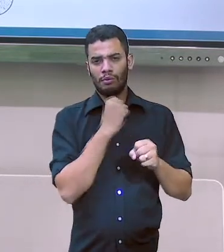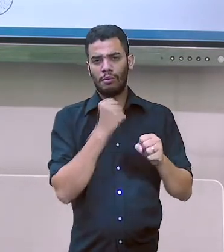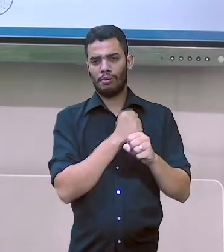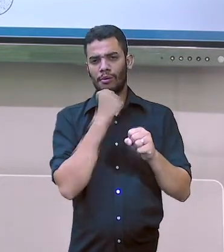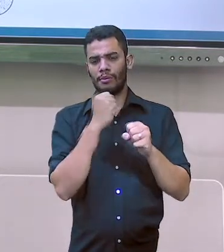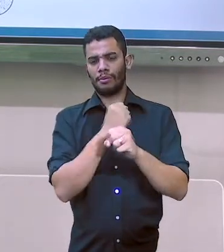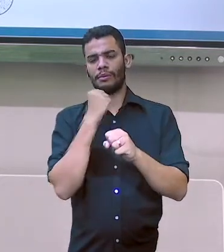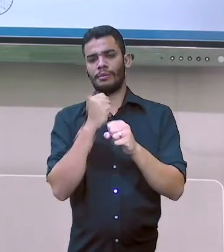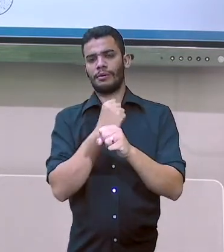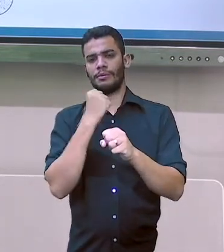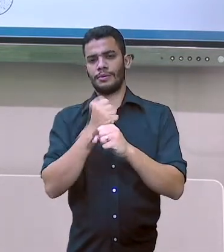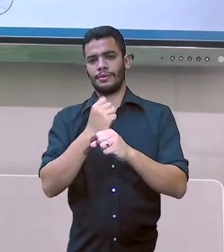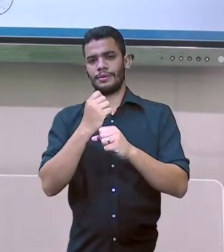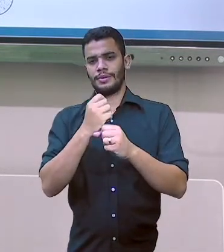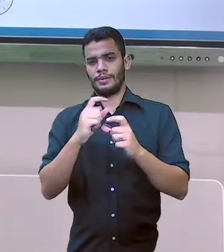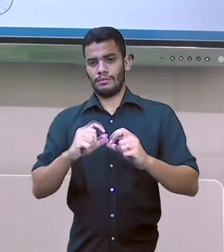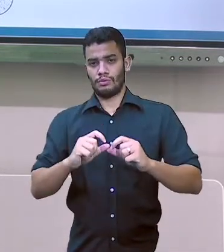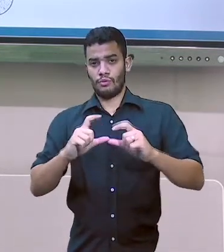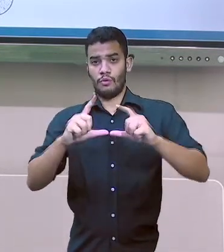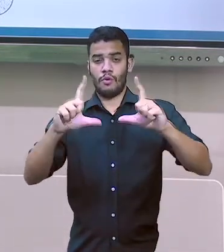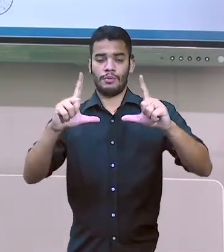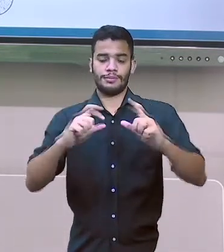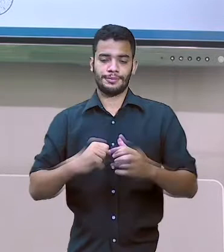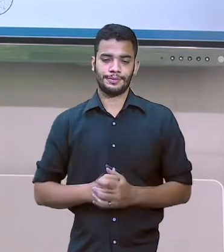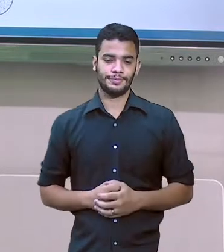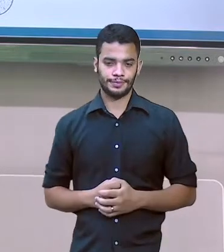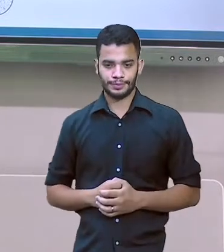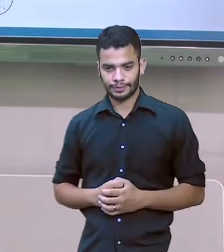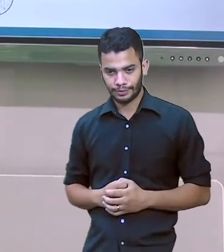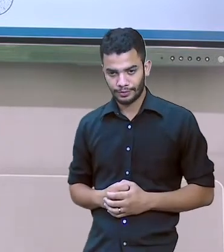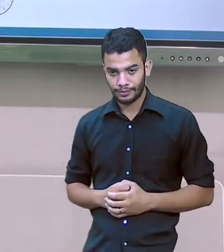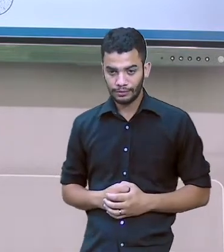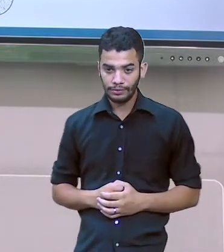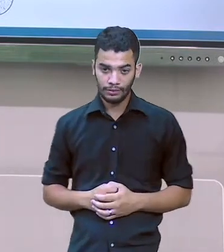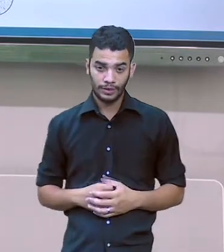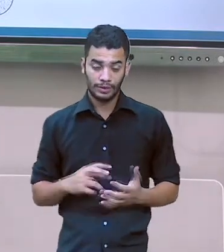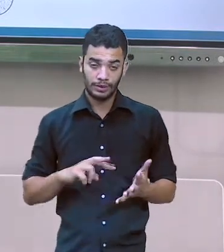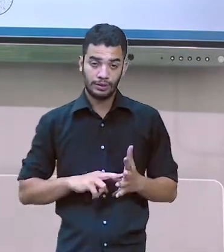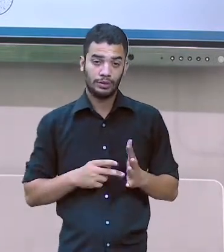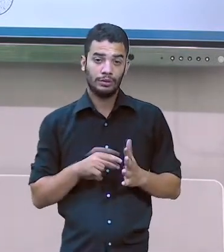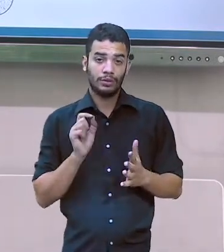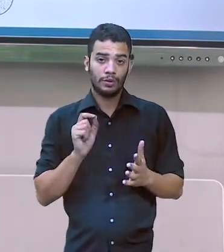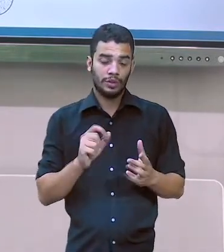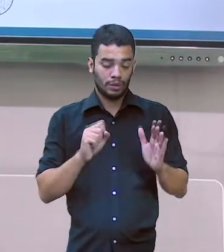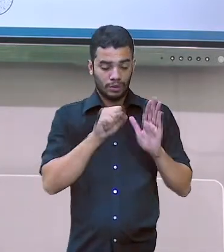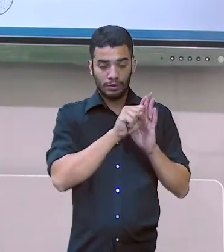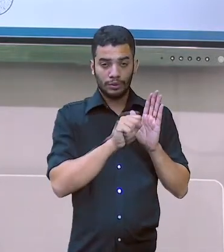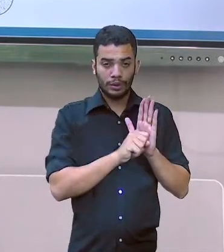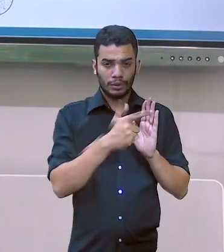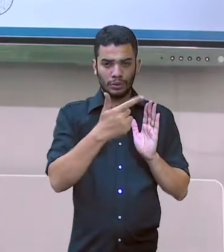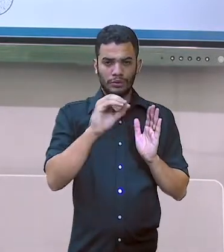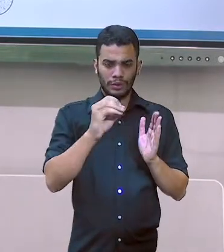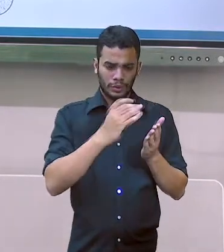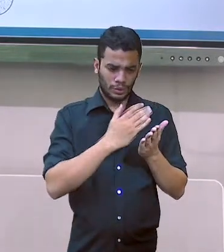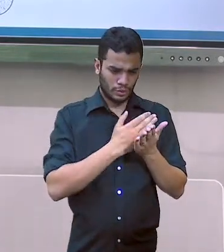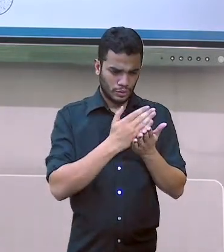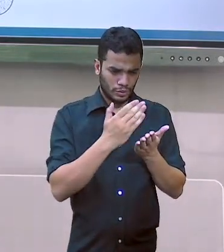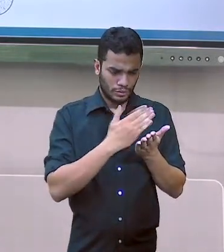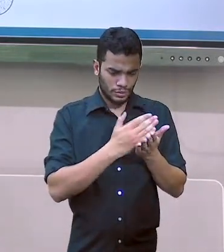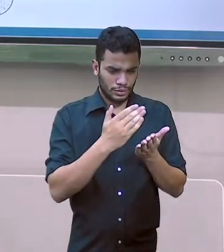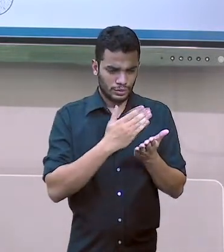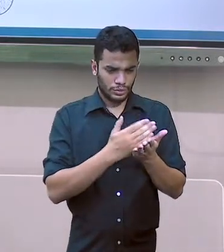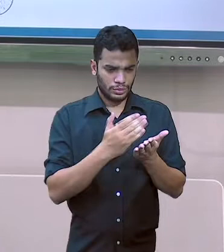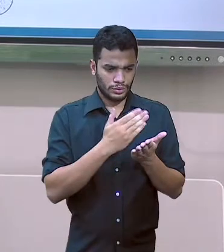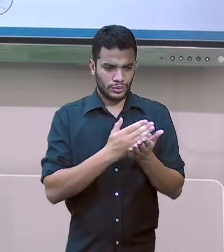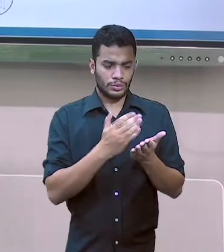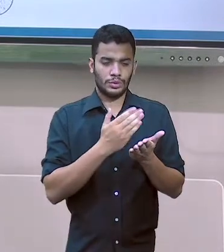Que ocorreu de forma intensa durante o século XX.